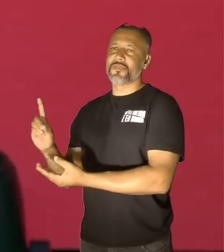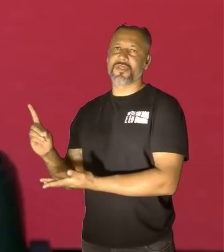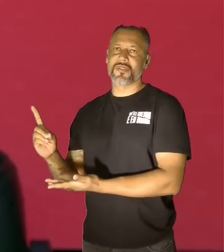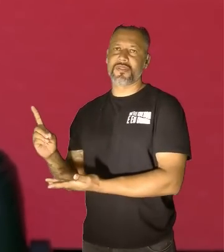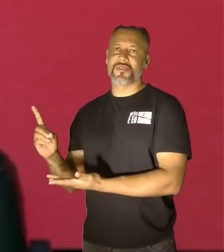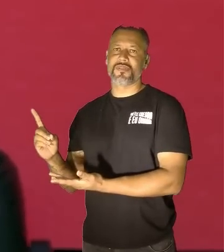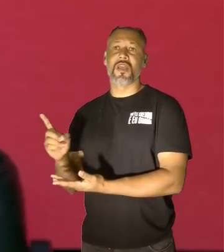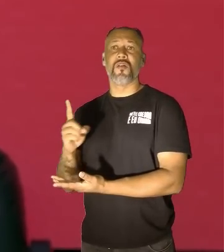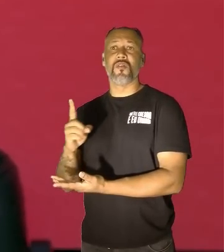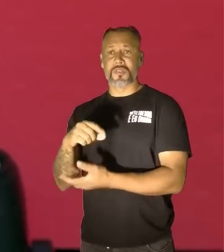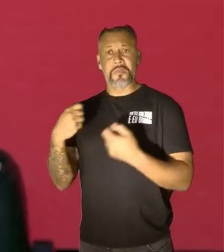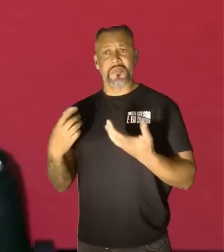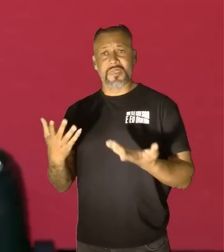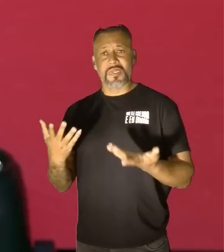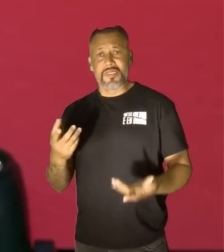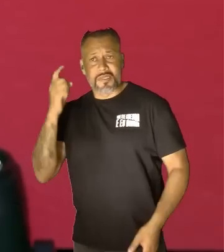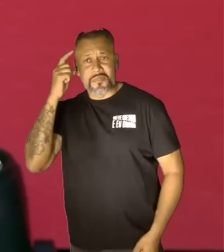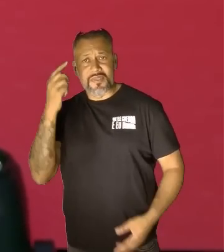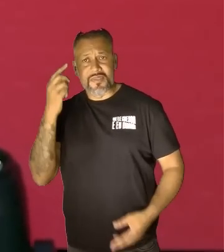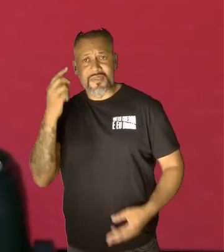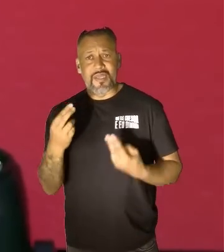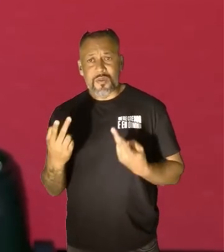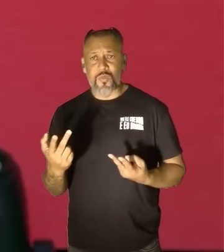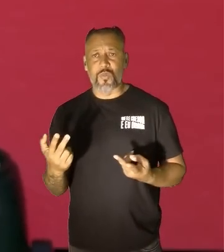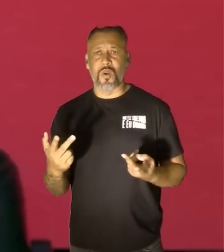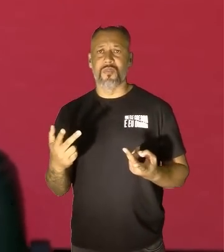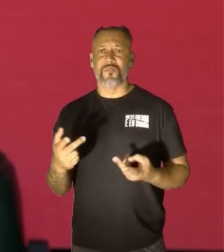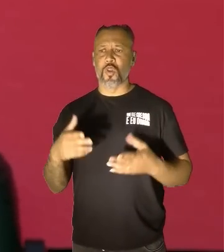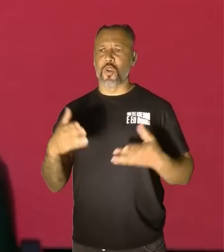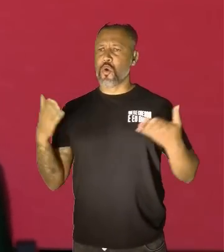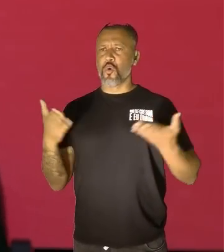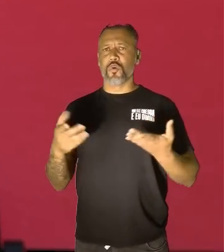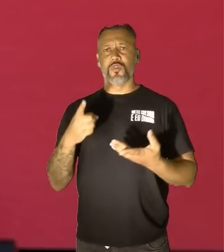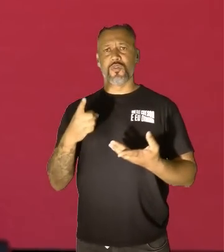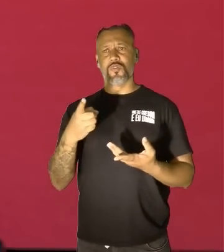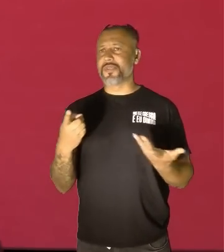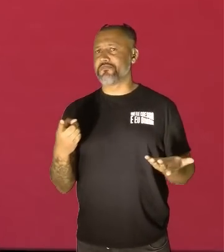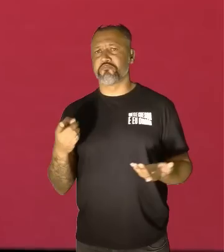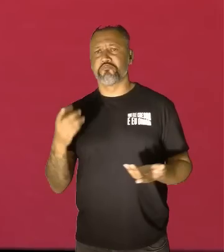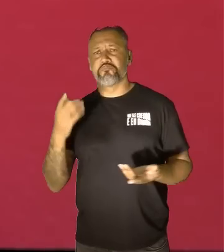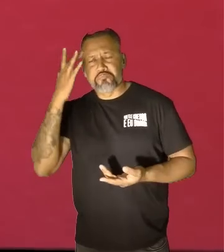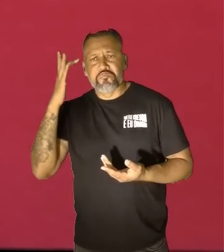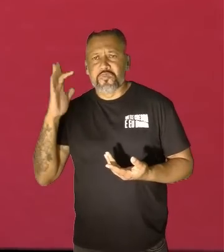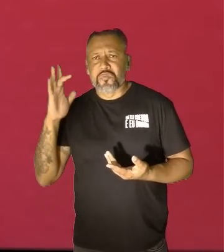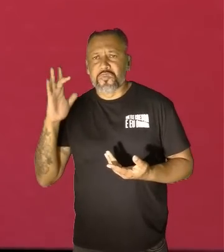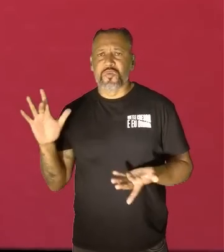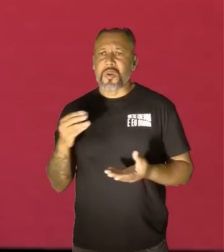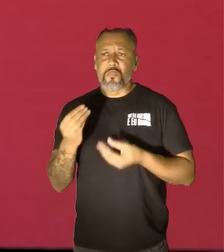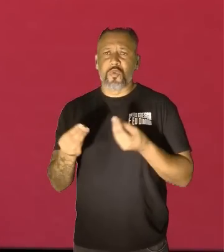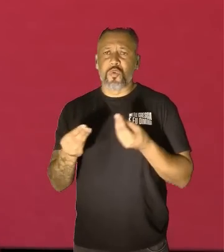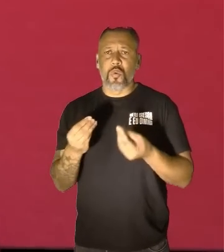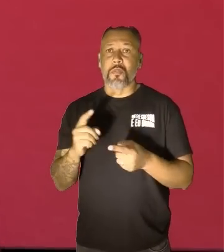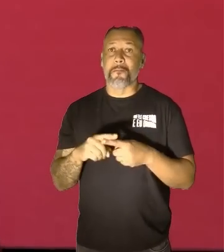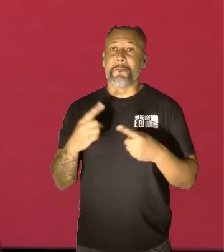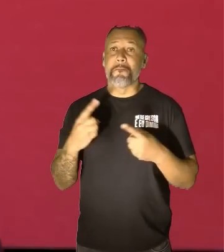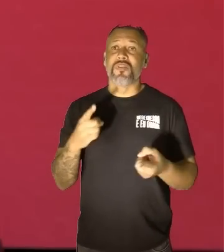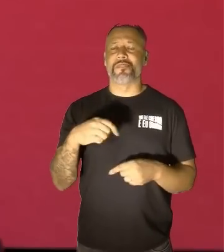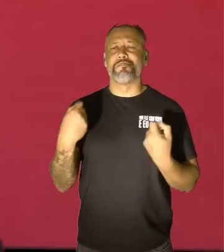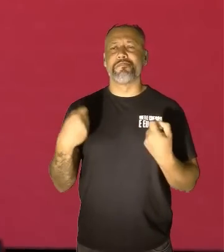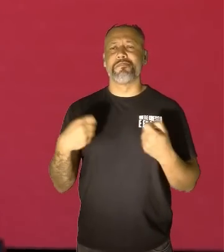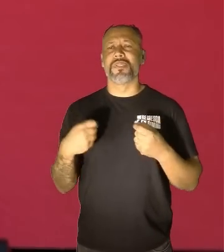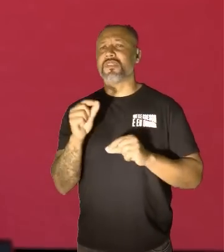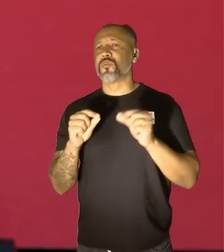Hoje você não tem, hoje você não é, hoje você não se parece, hoje você não consegue, hoje você não pode, mas você